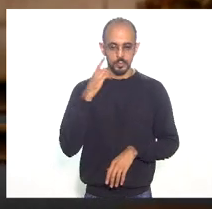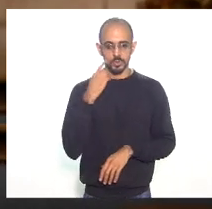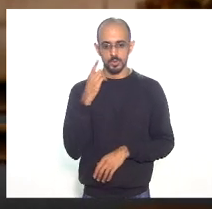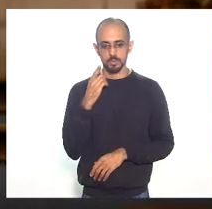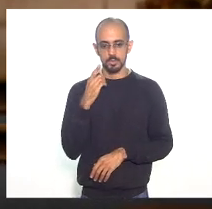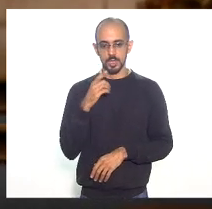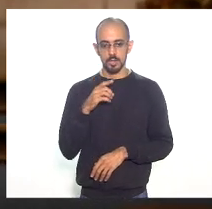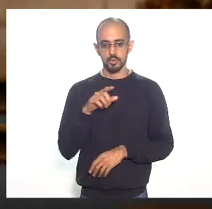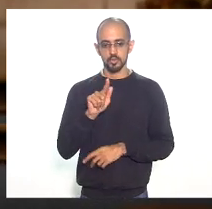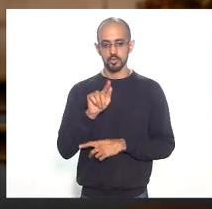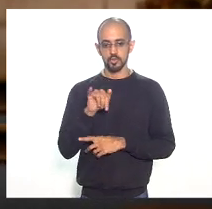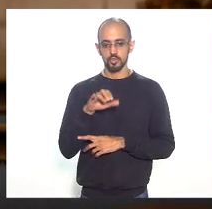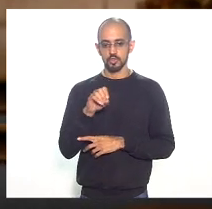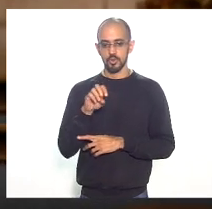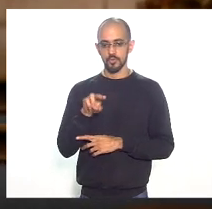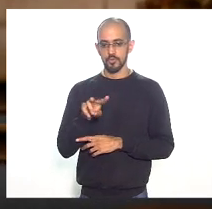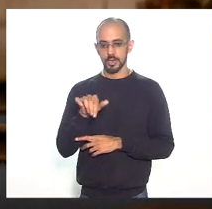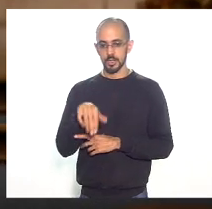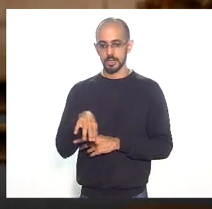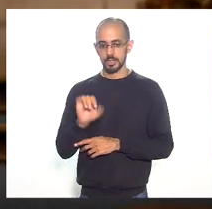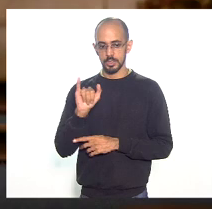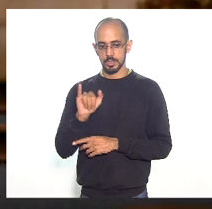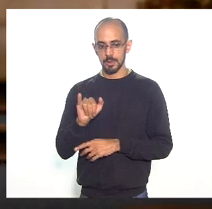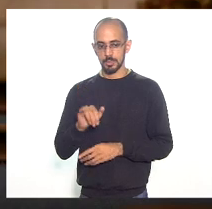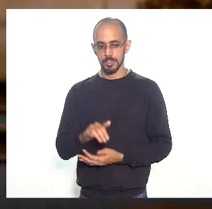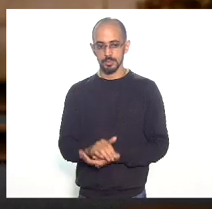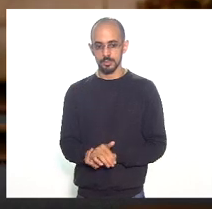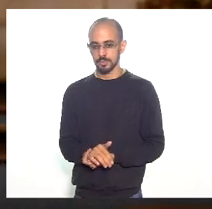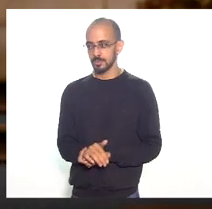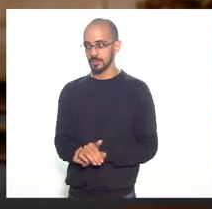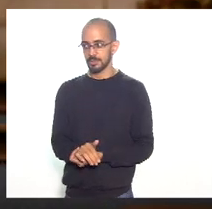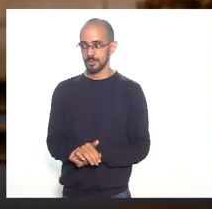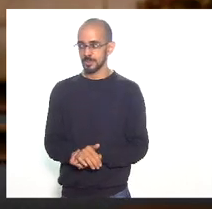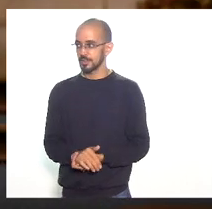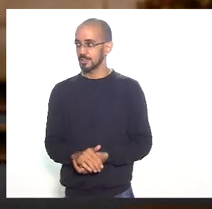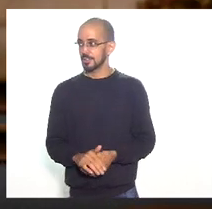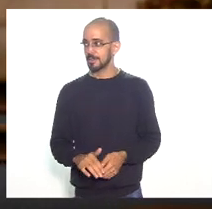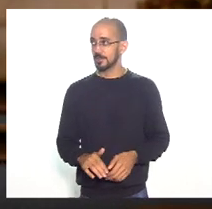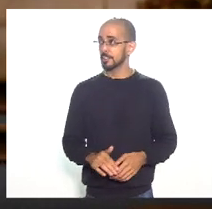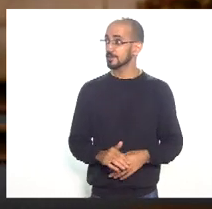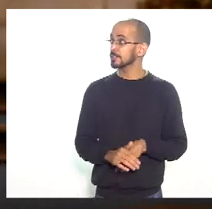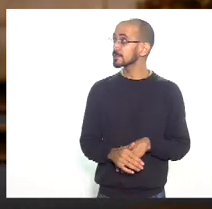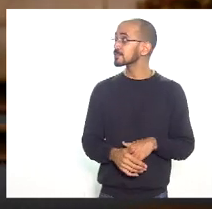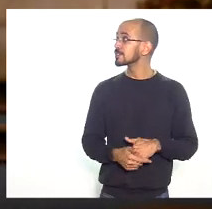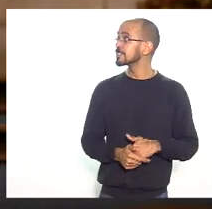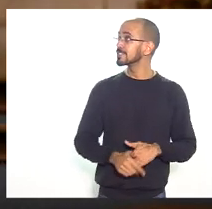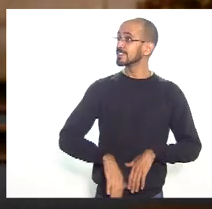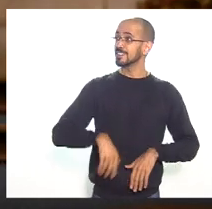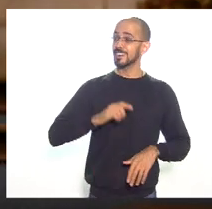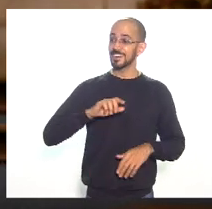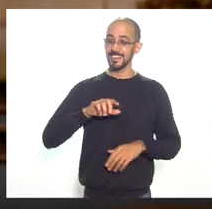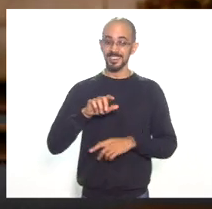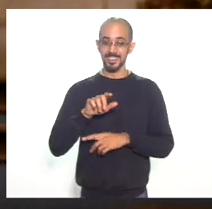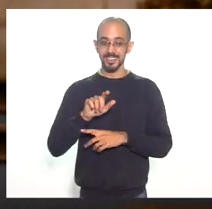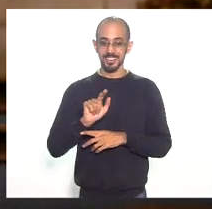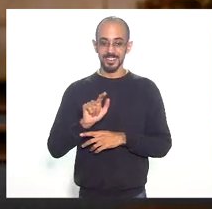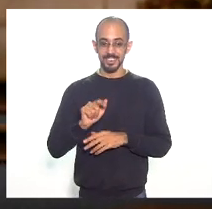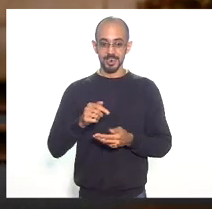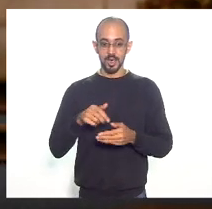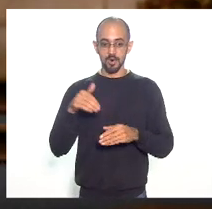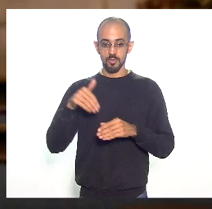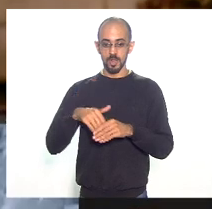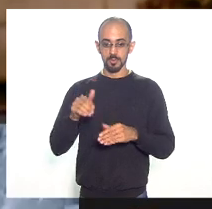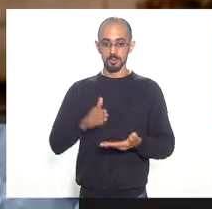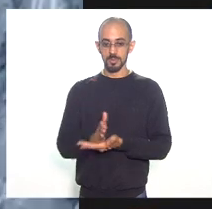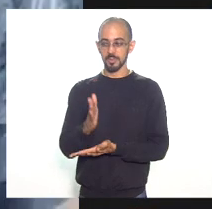Deputado Giovanni Ratinho. Deputado Giovanni Ratinho. Eu voto pela aprovação,